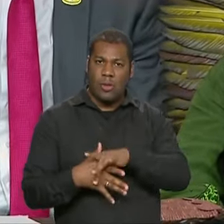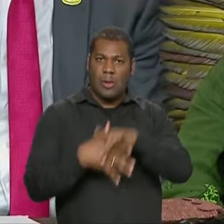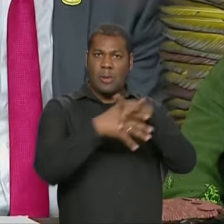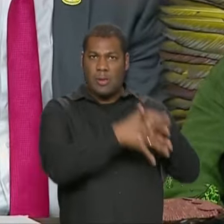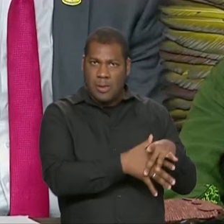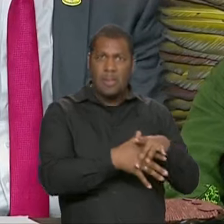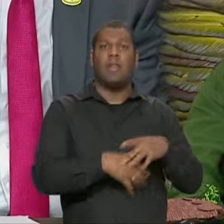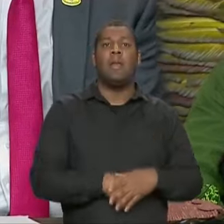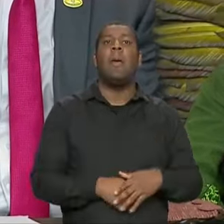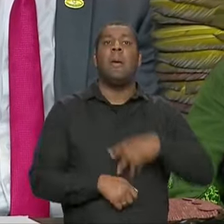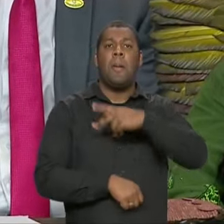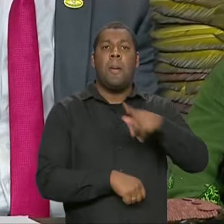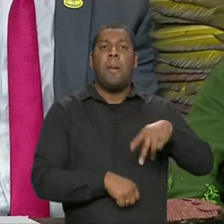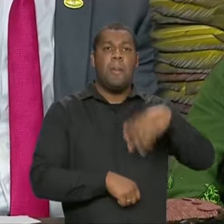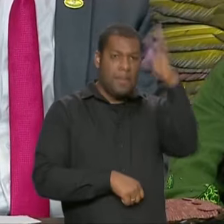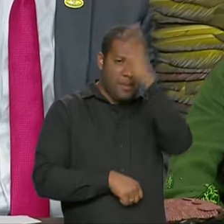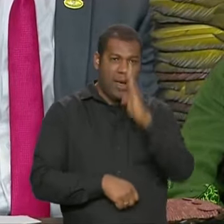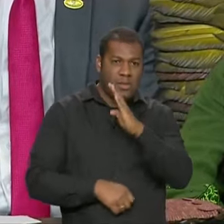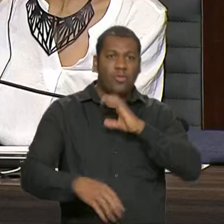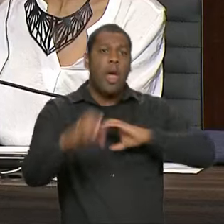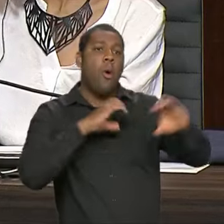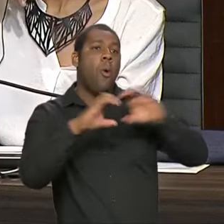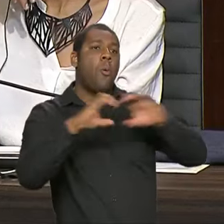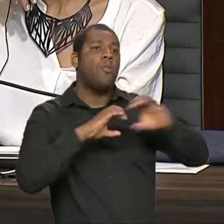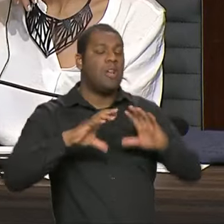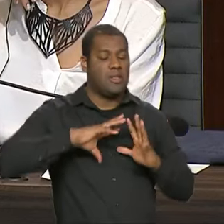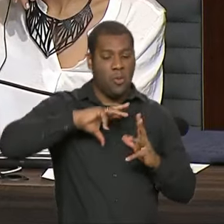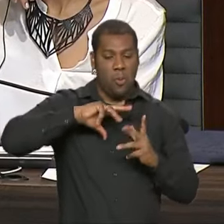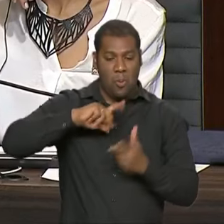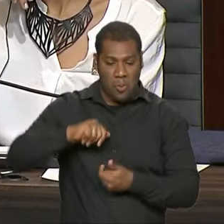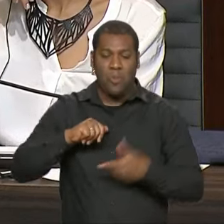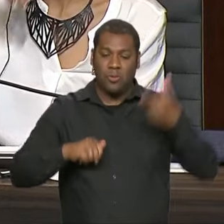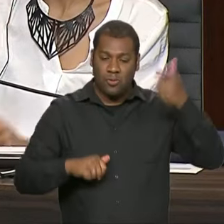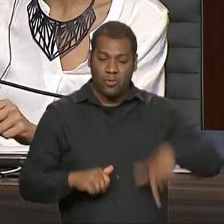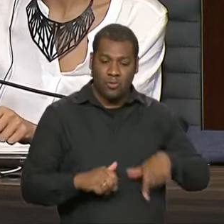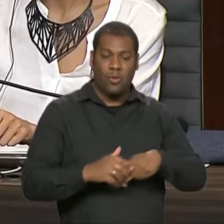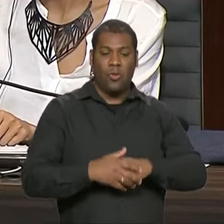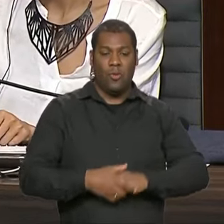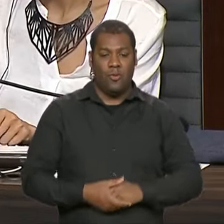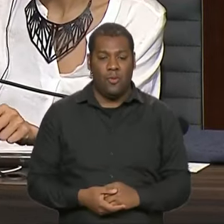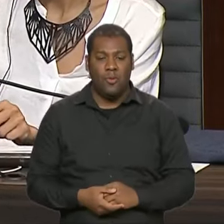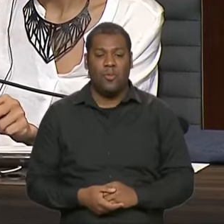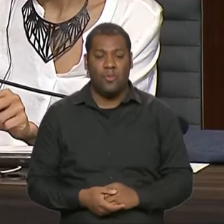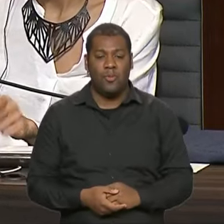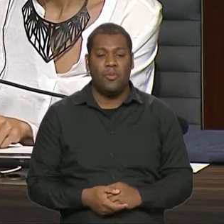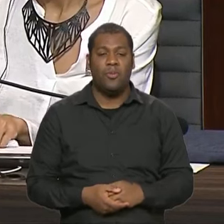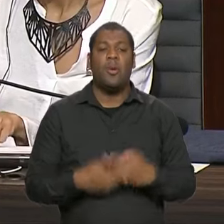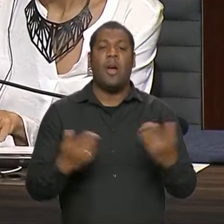ao diálogo com o mundo, com a segurança de que sua contribuição